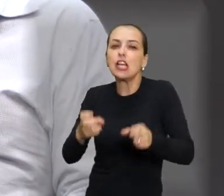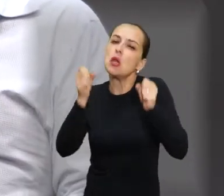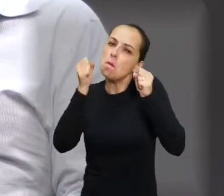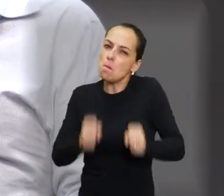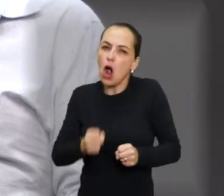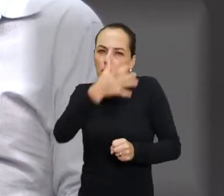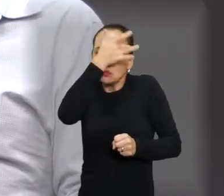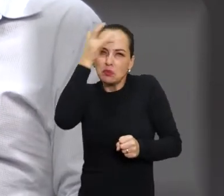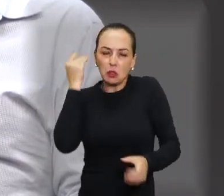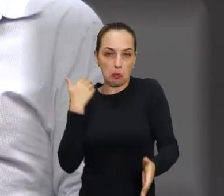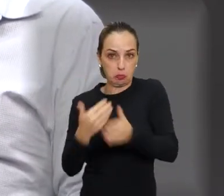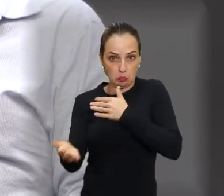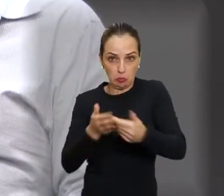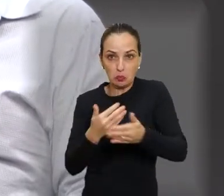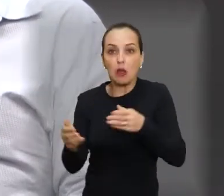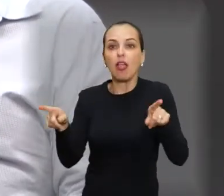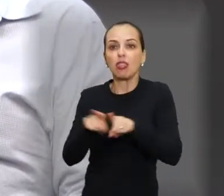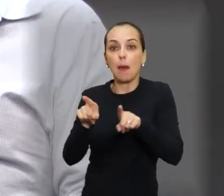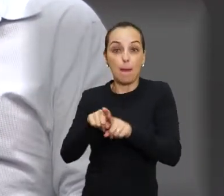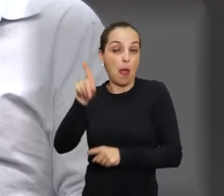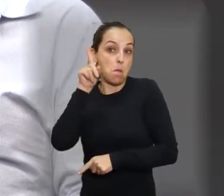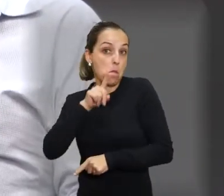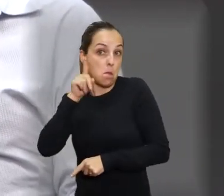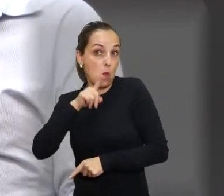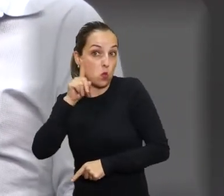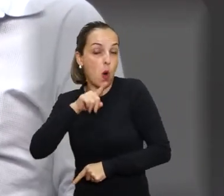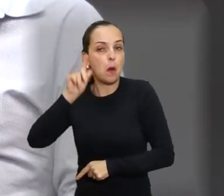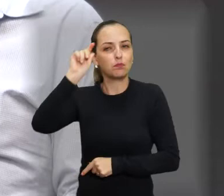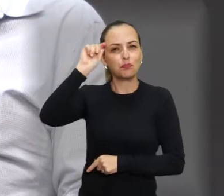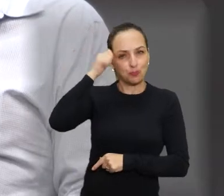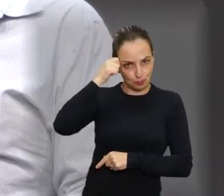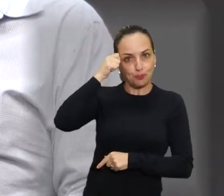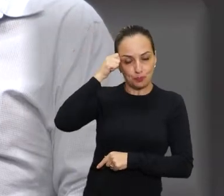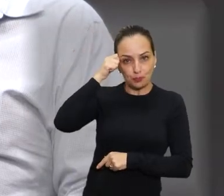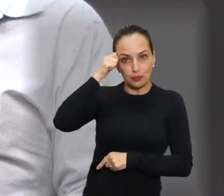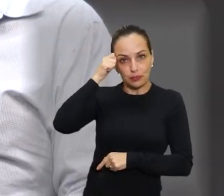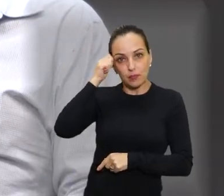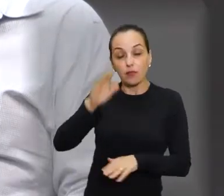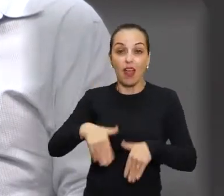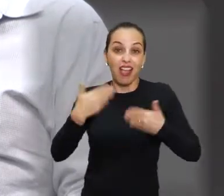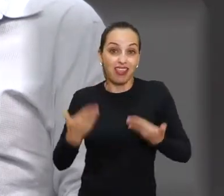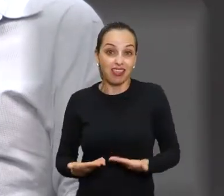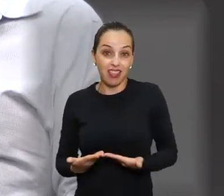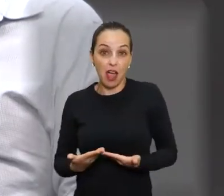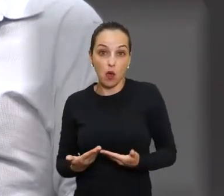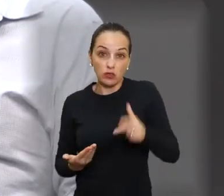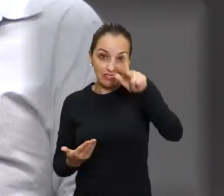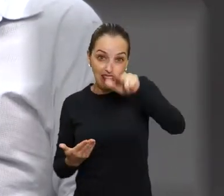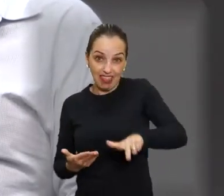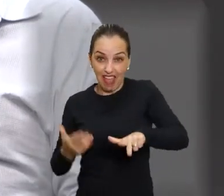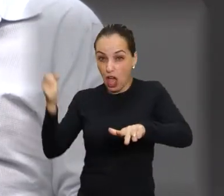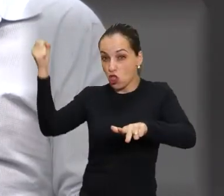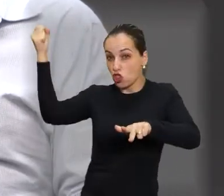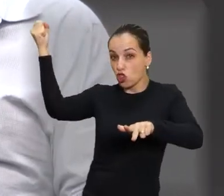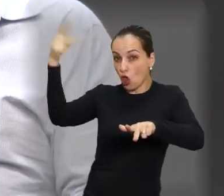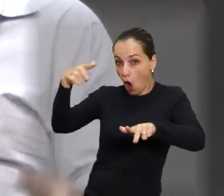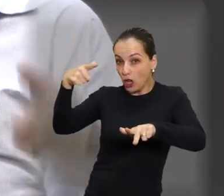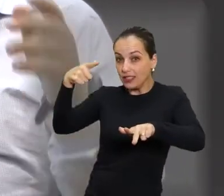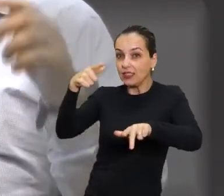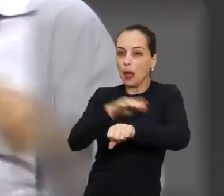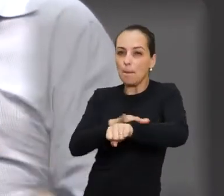aquele bronzeamento artificial em câmaras de bronzeamento, já existe muita descrição do aumento de incidência de